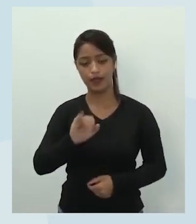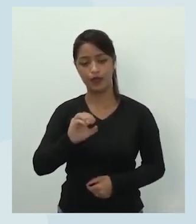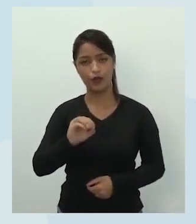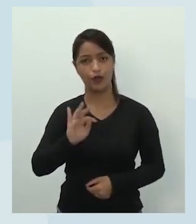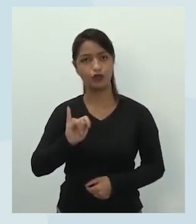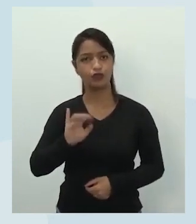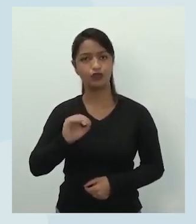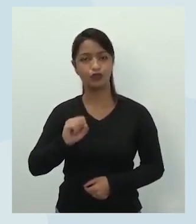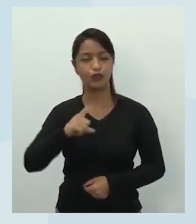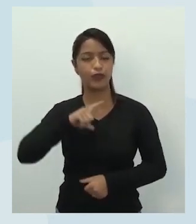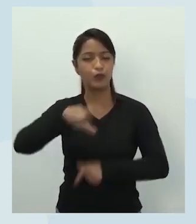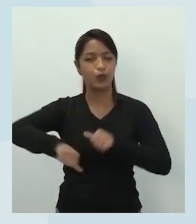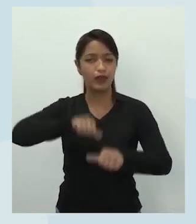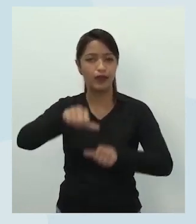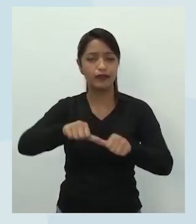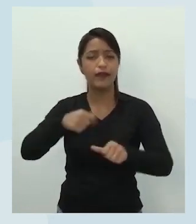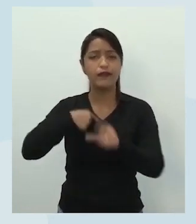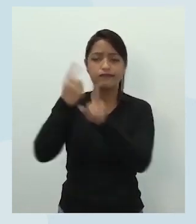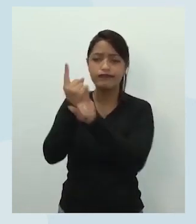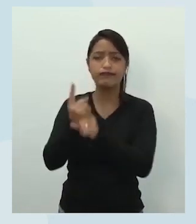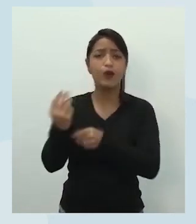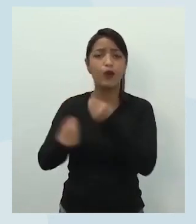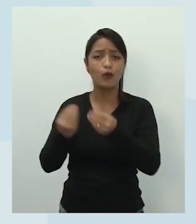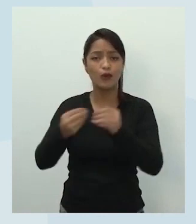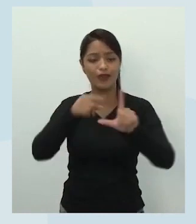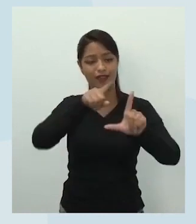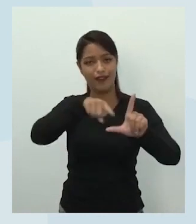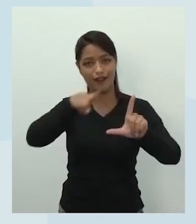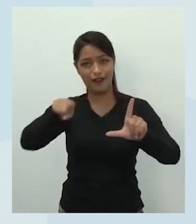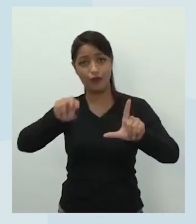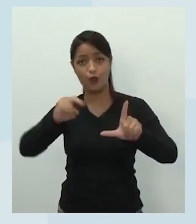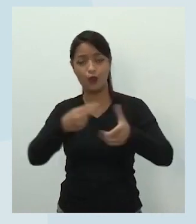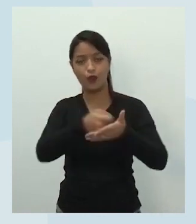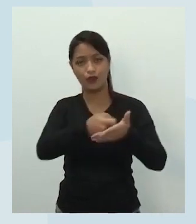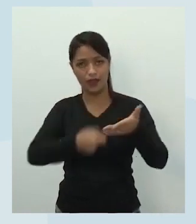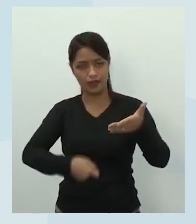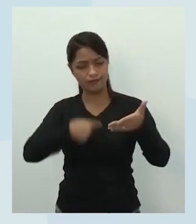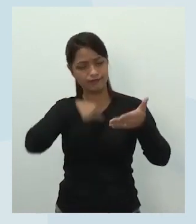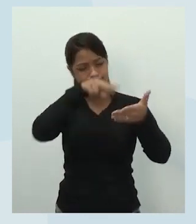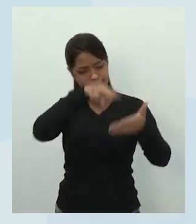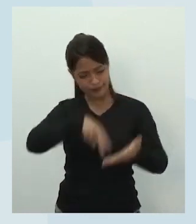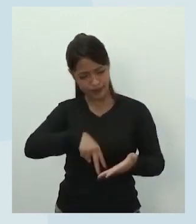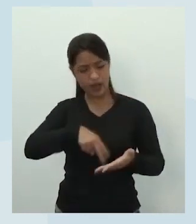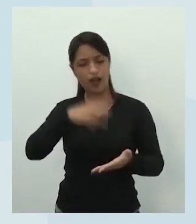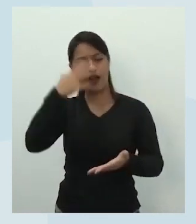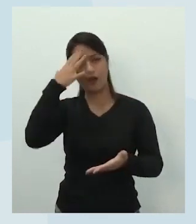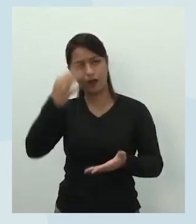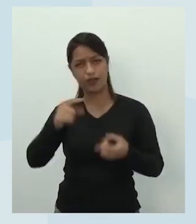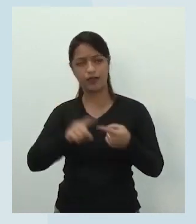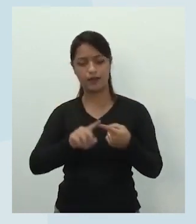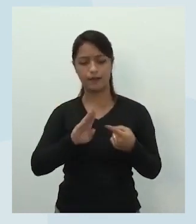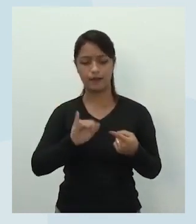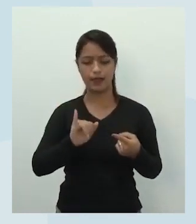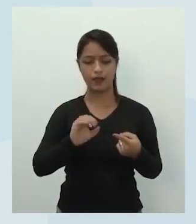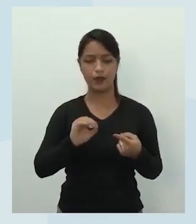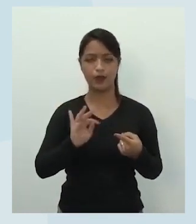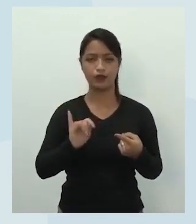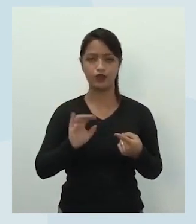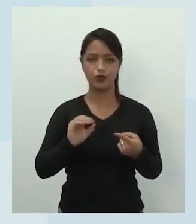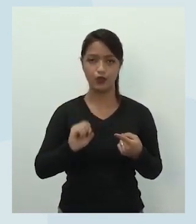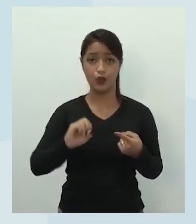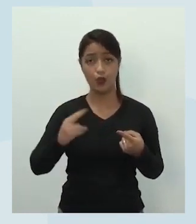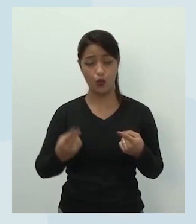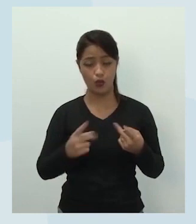em textos ou gráficos. E reconhecer que a ação de fatores bióticos e abióticos promove o